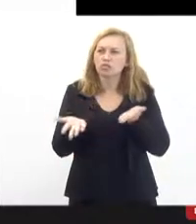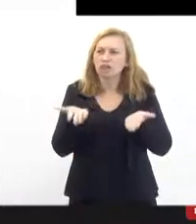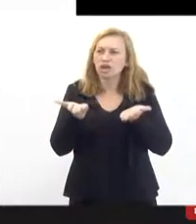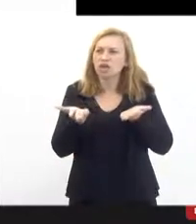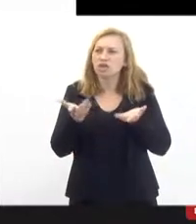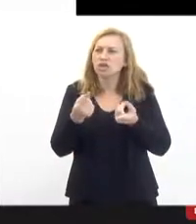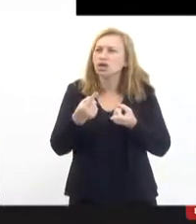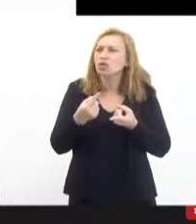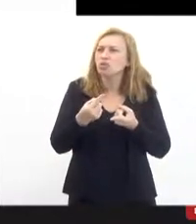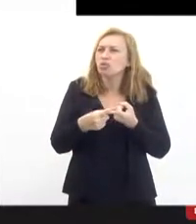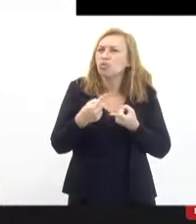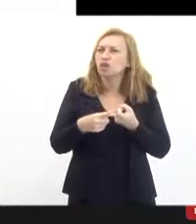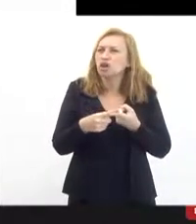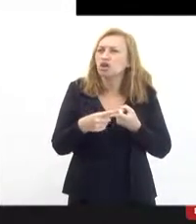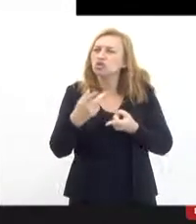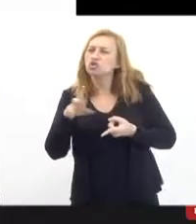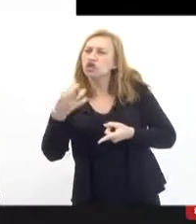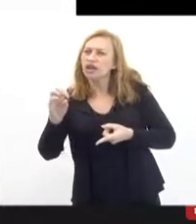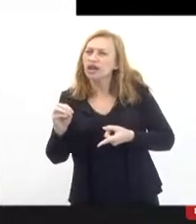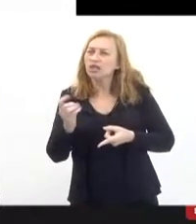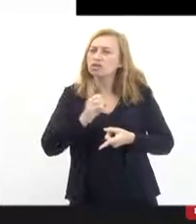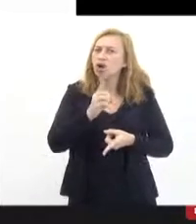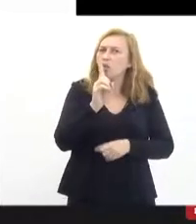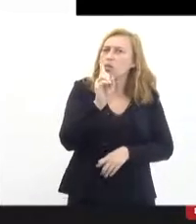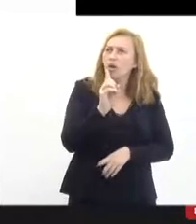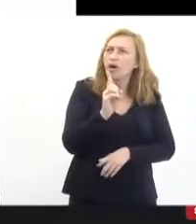por conta de que esses créditos